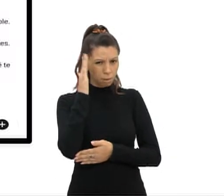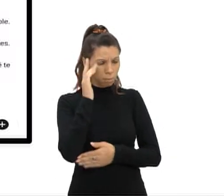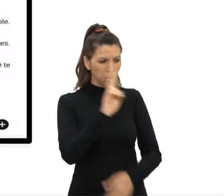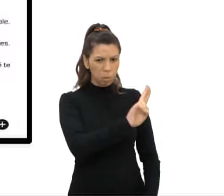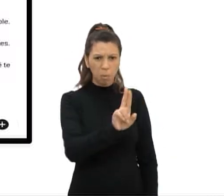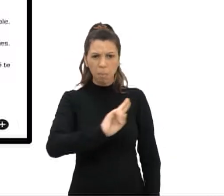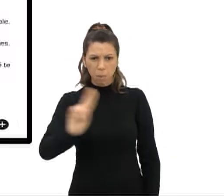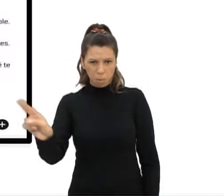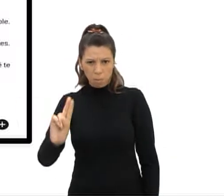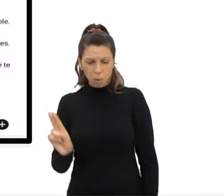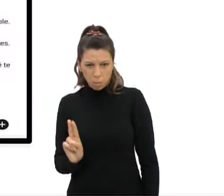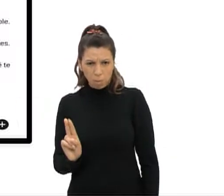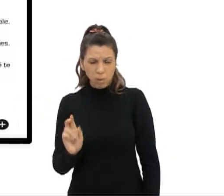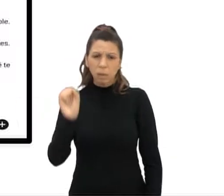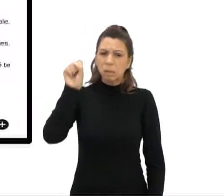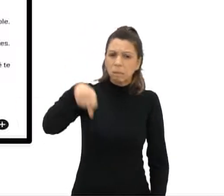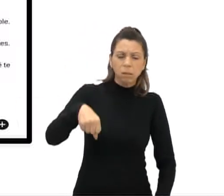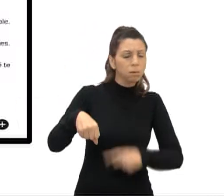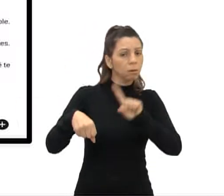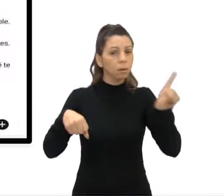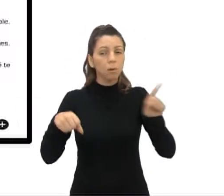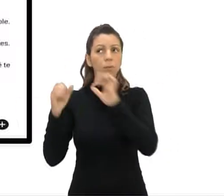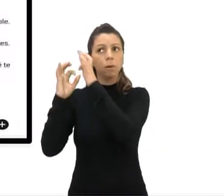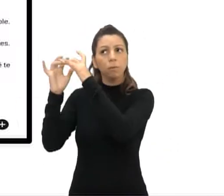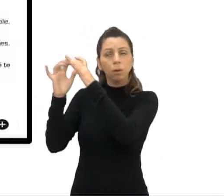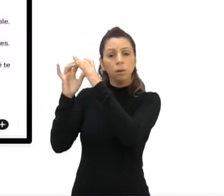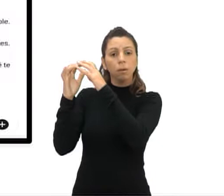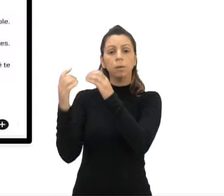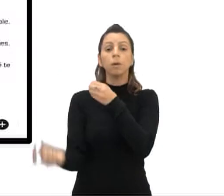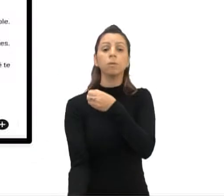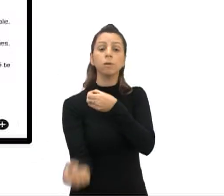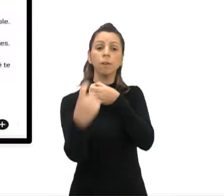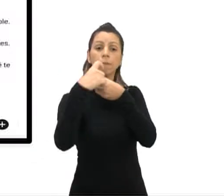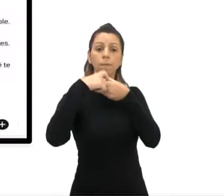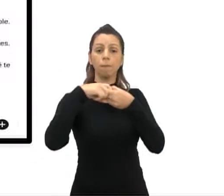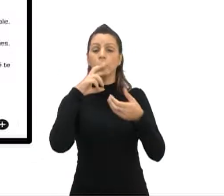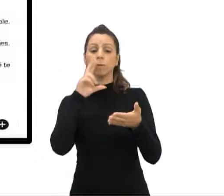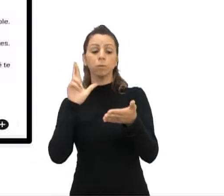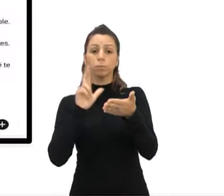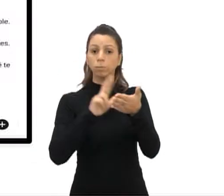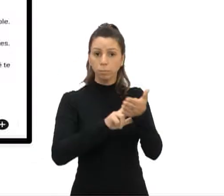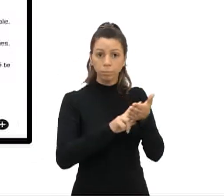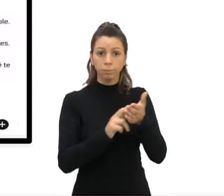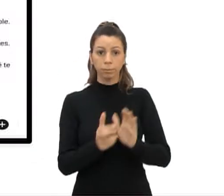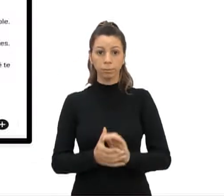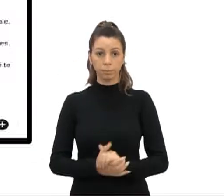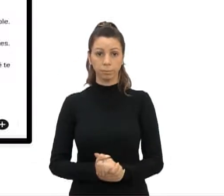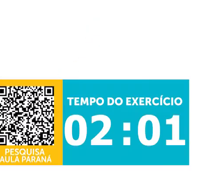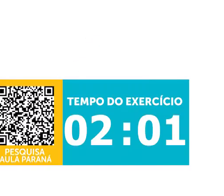não? Pense um pouquinho, reflita um pouquinho e eu já volto refletindo junto com vocês.